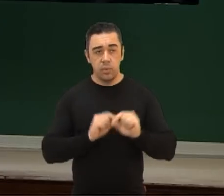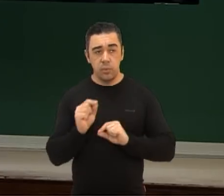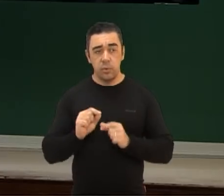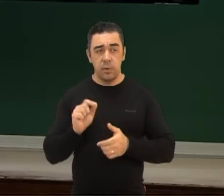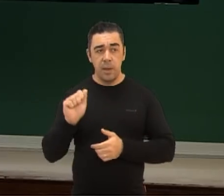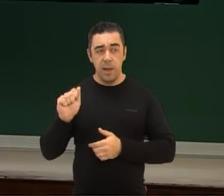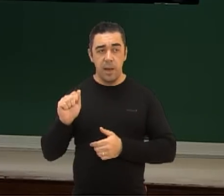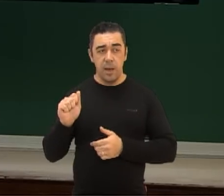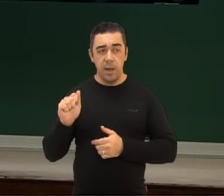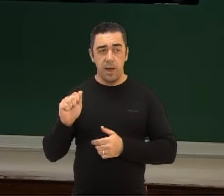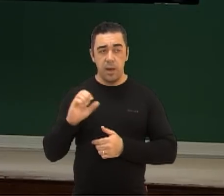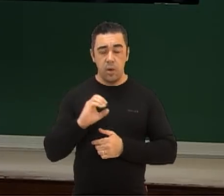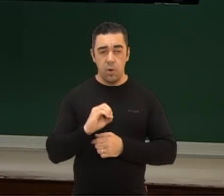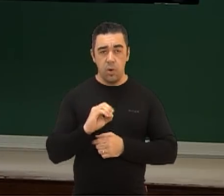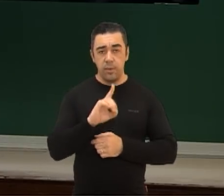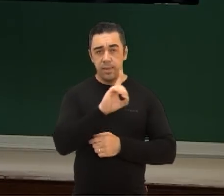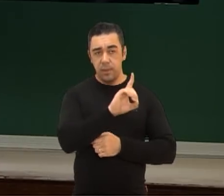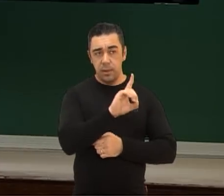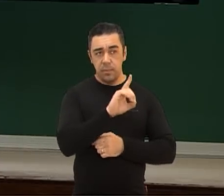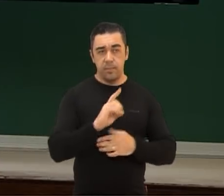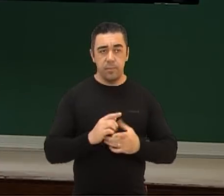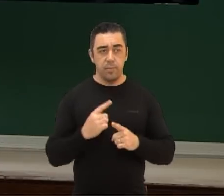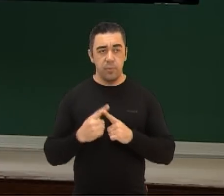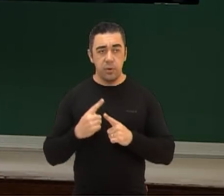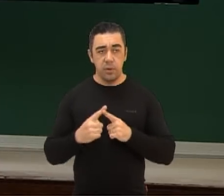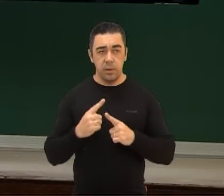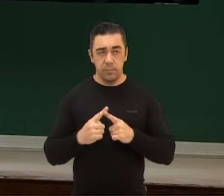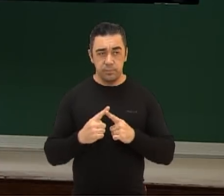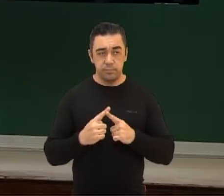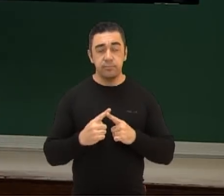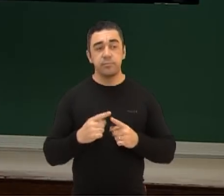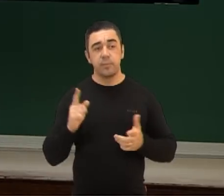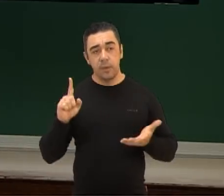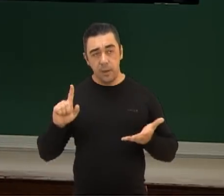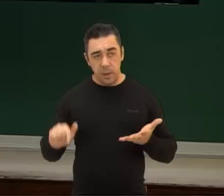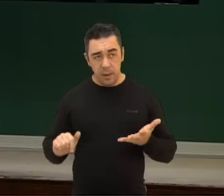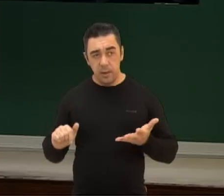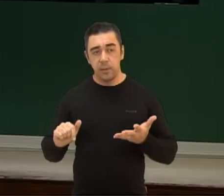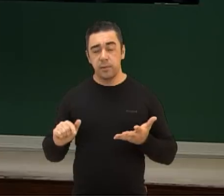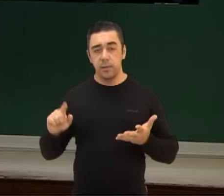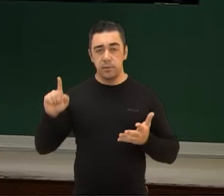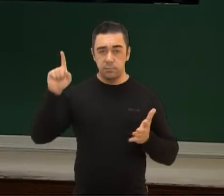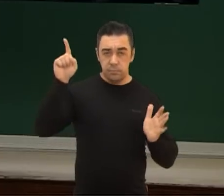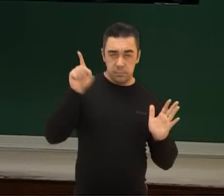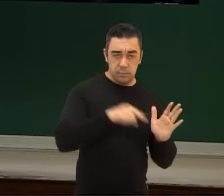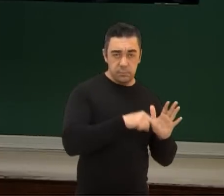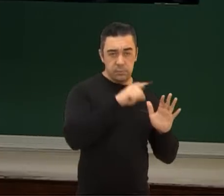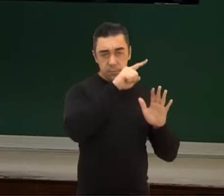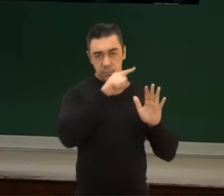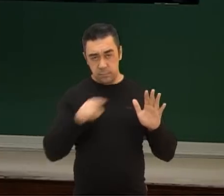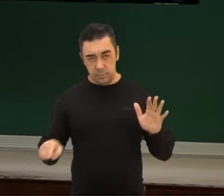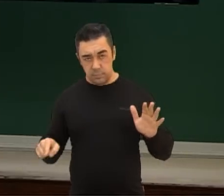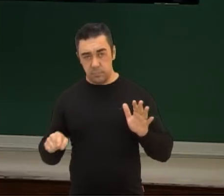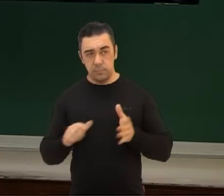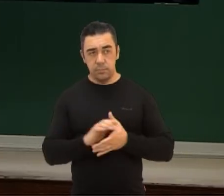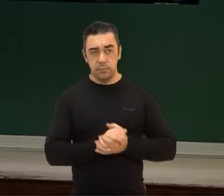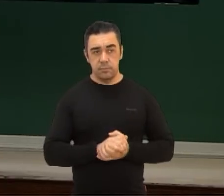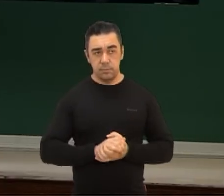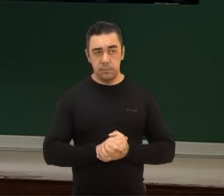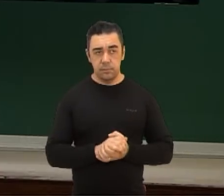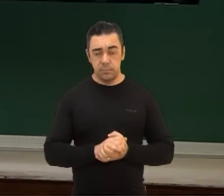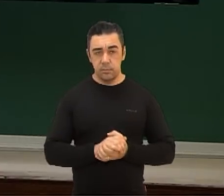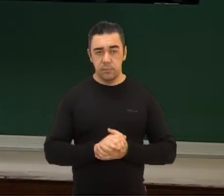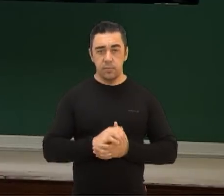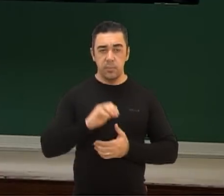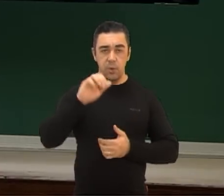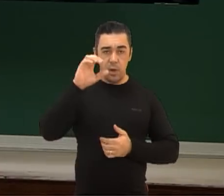o ângulo AOD. Por quê? Porque ele tem a reta, né, OA